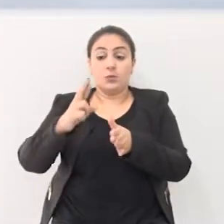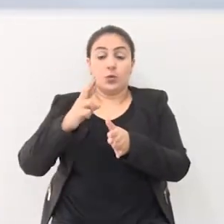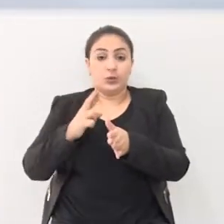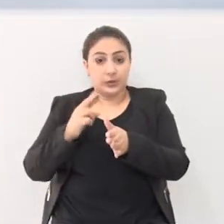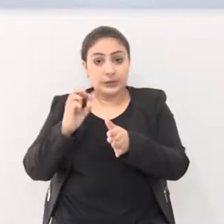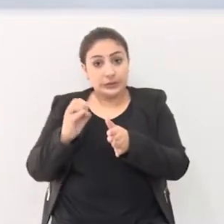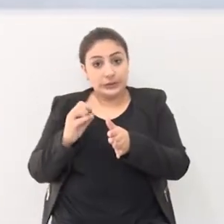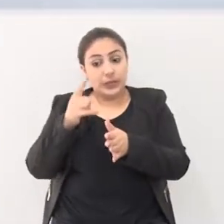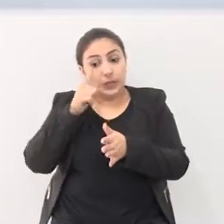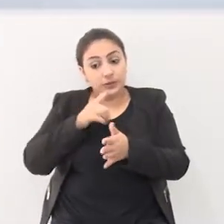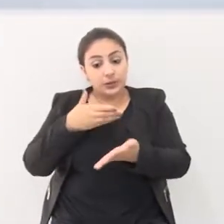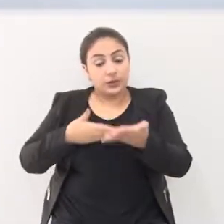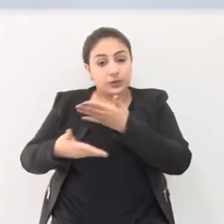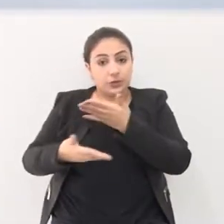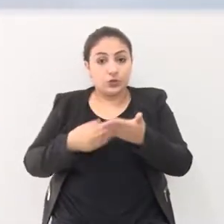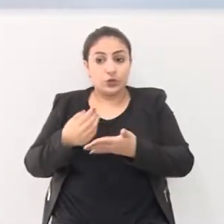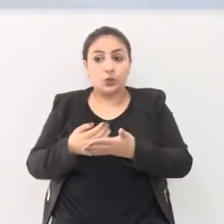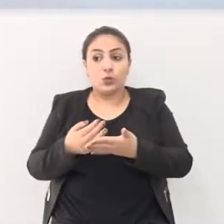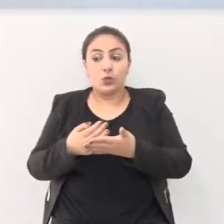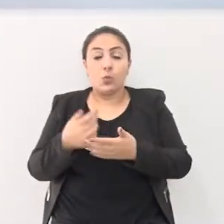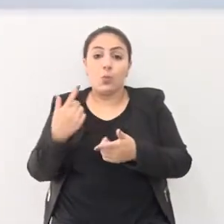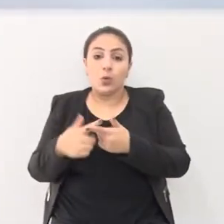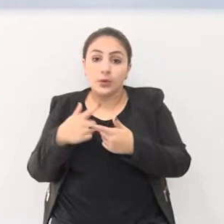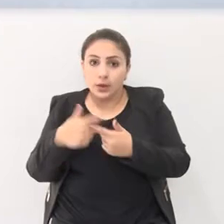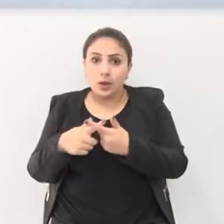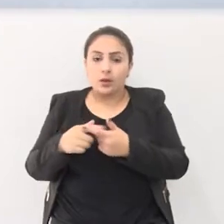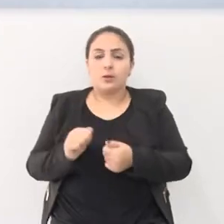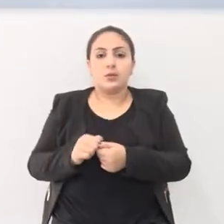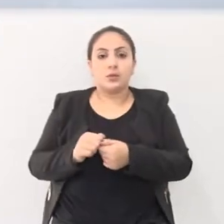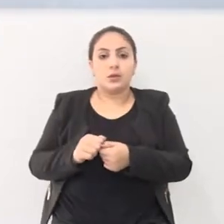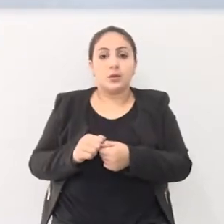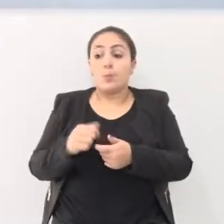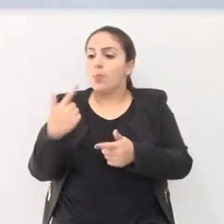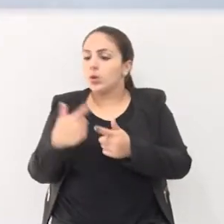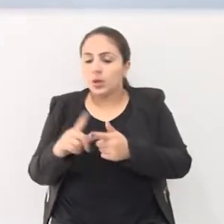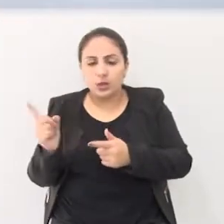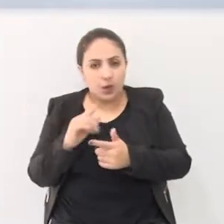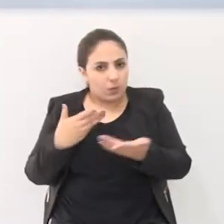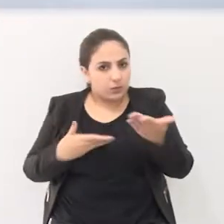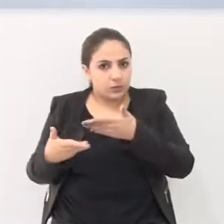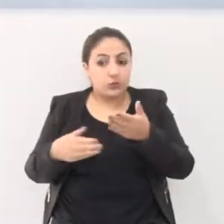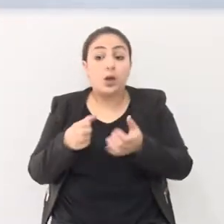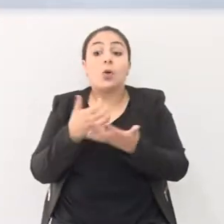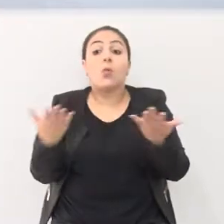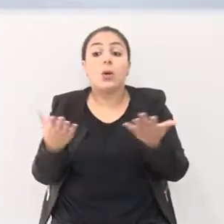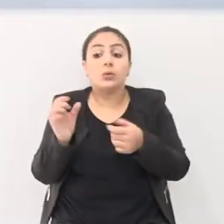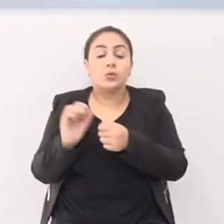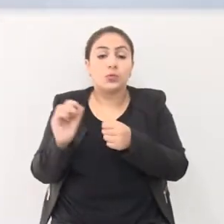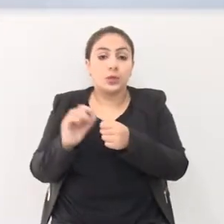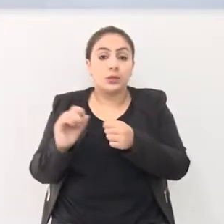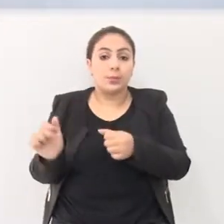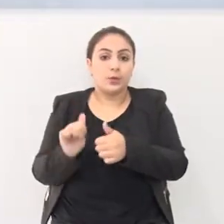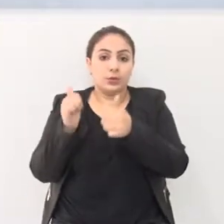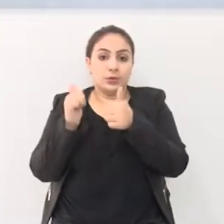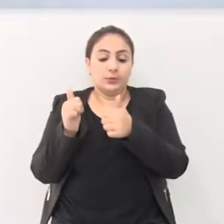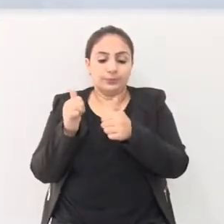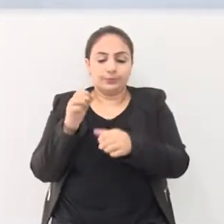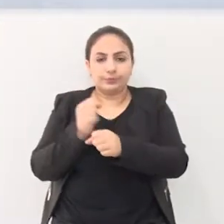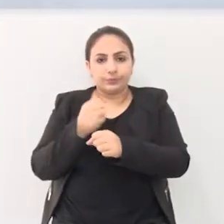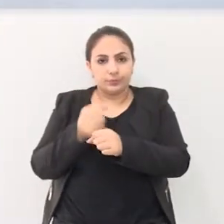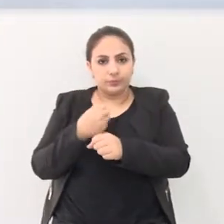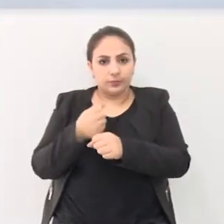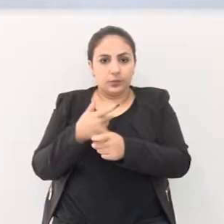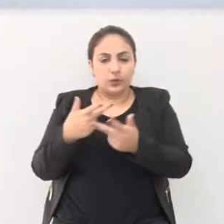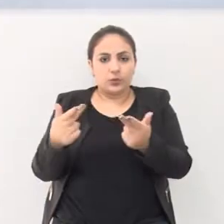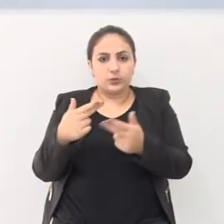atendido, se não vai ser atendido, ou por que vai ser atendido, ou por que não vai ser atendido, e quando que vai ser feita aquela melhoria,